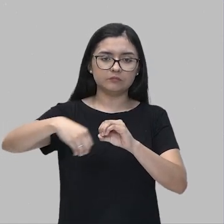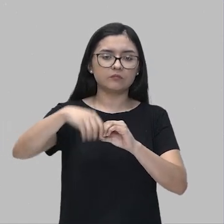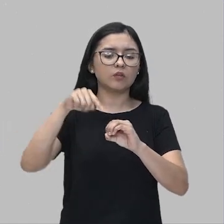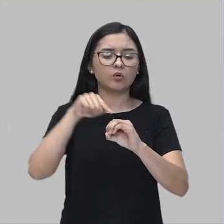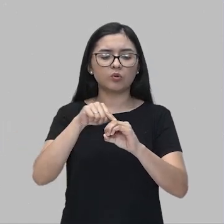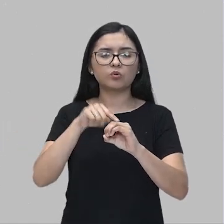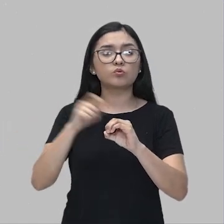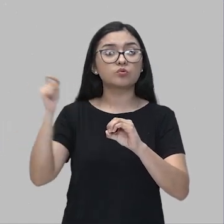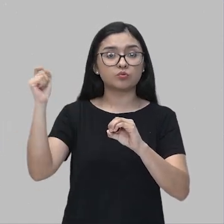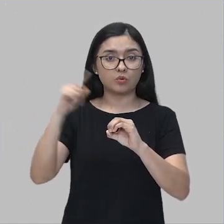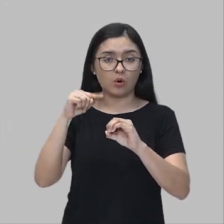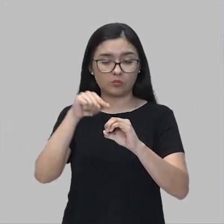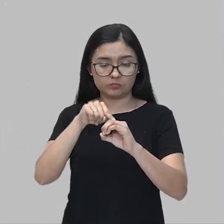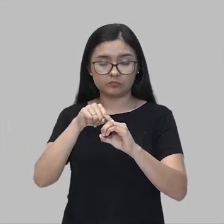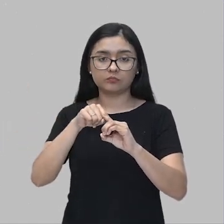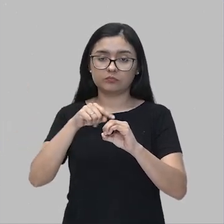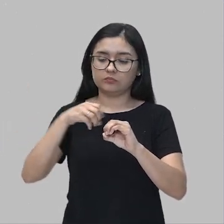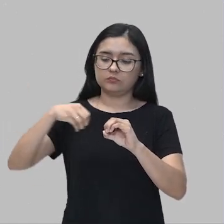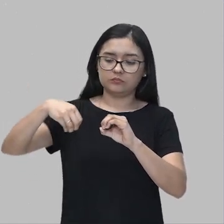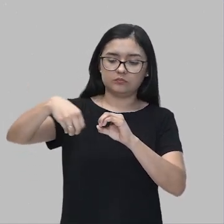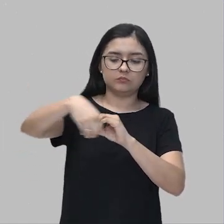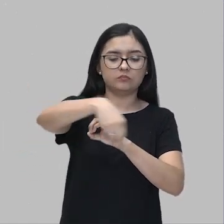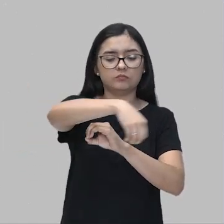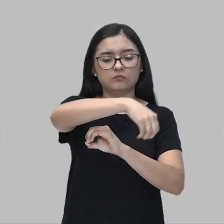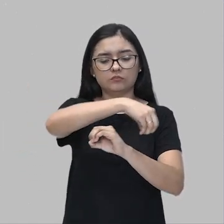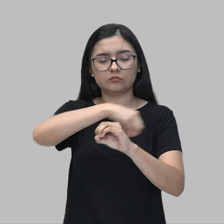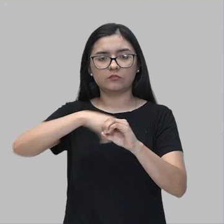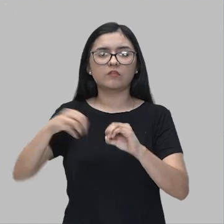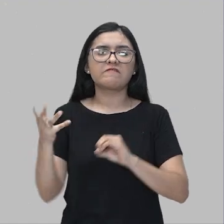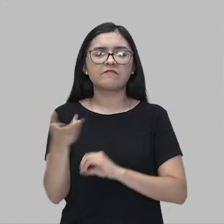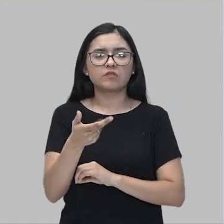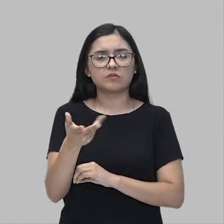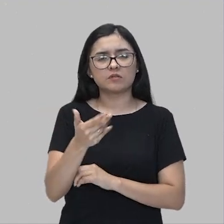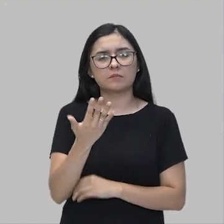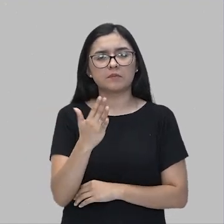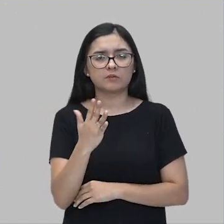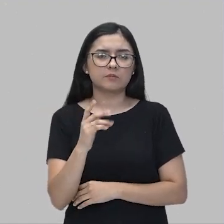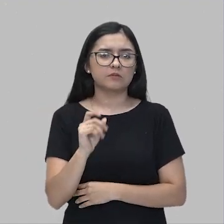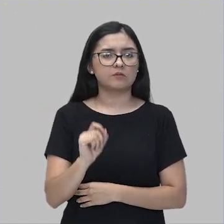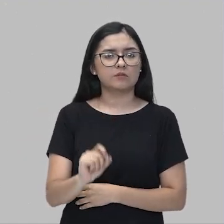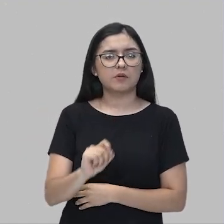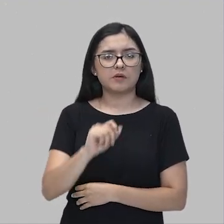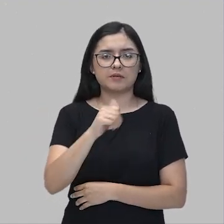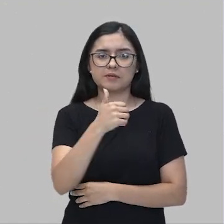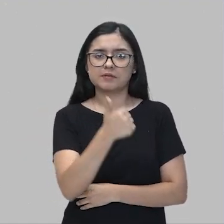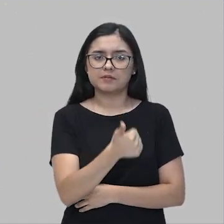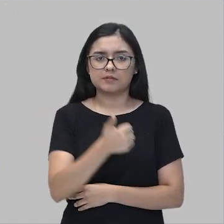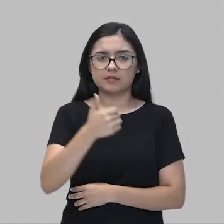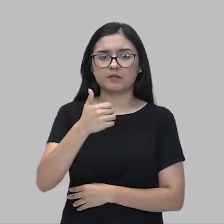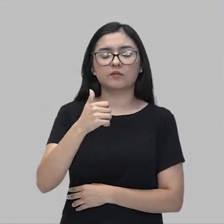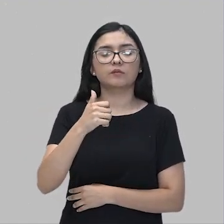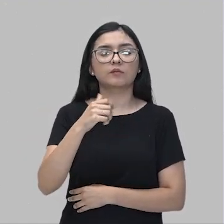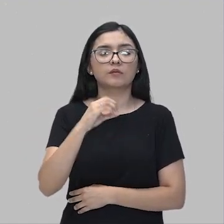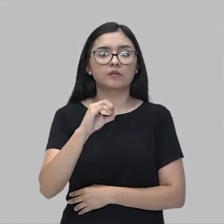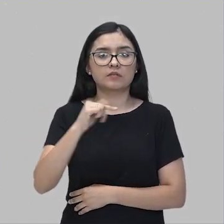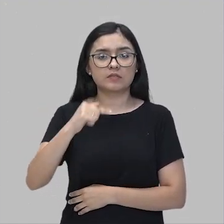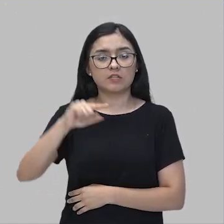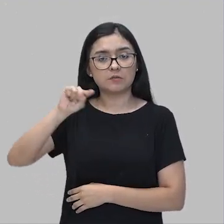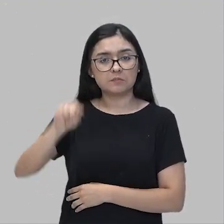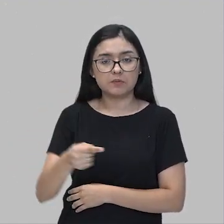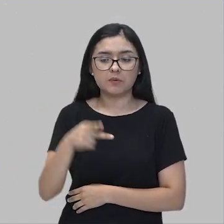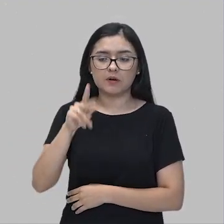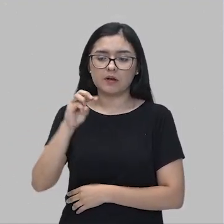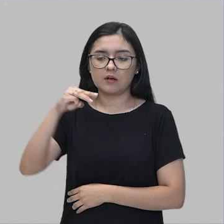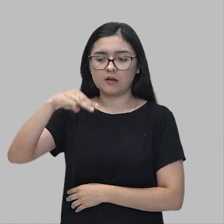do Sol, certo? A velocidade média é de aproximadamente 107 mil quilômetros por